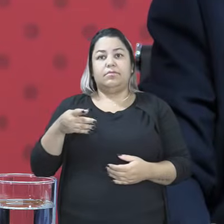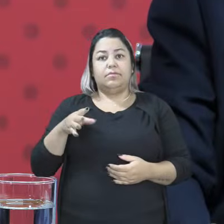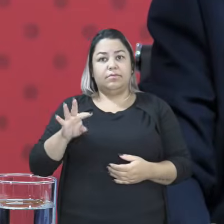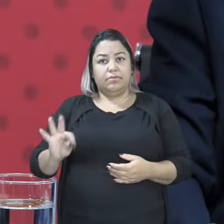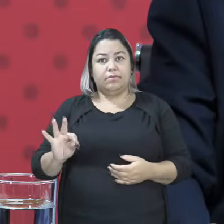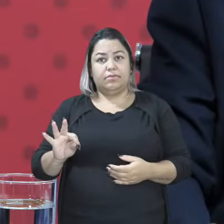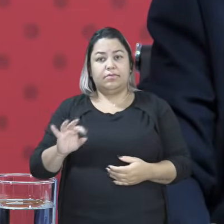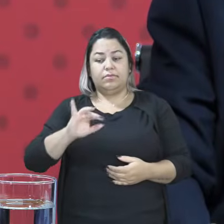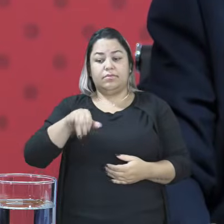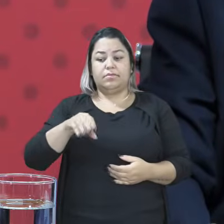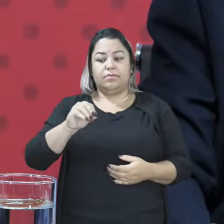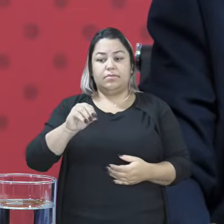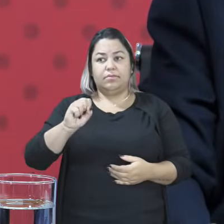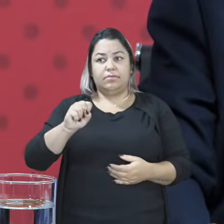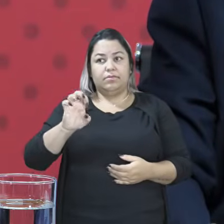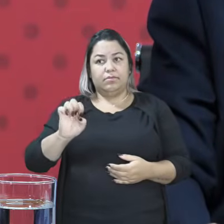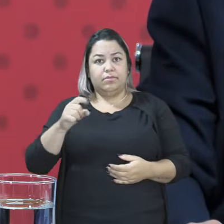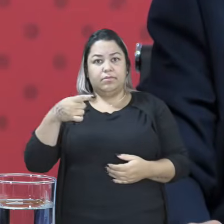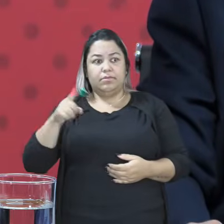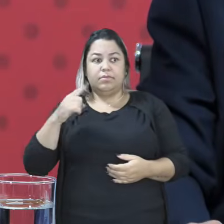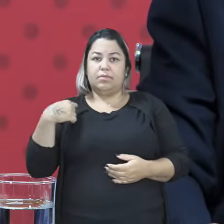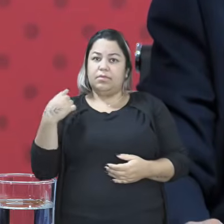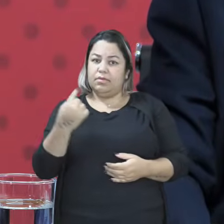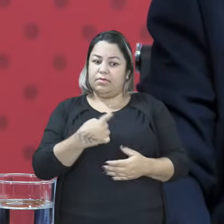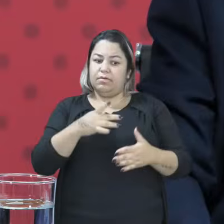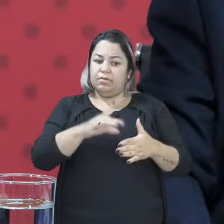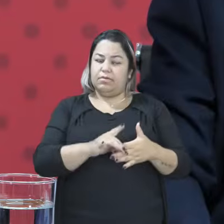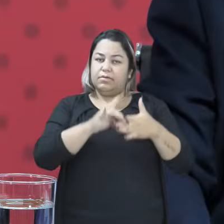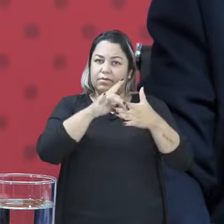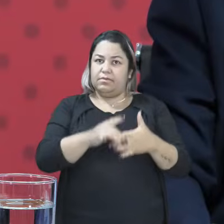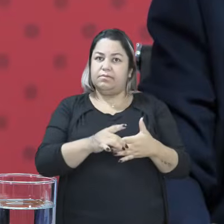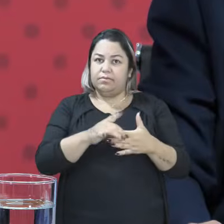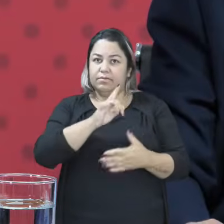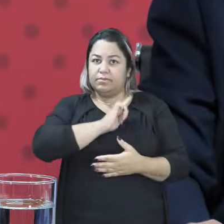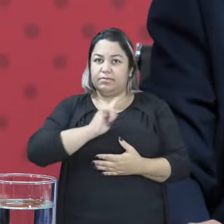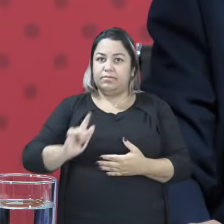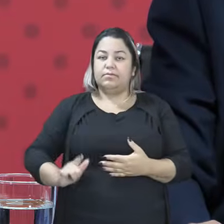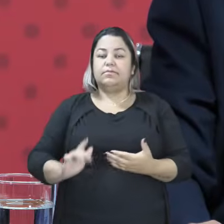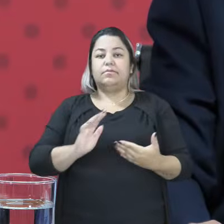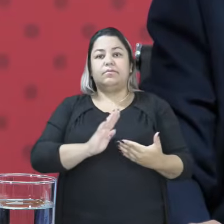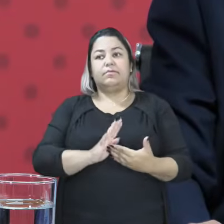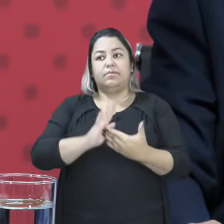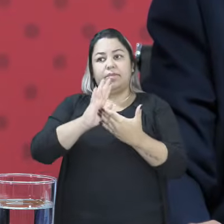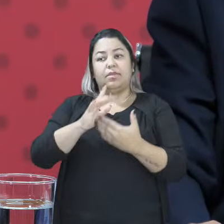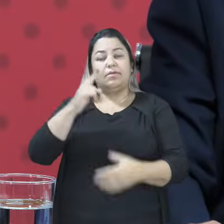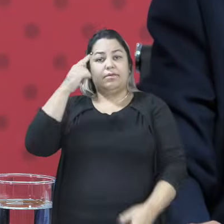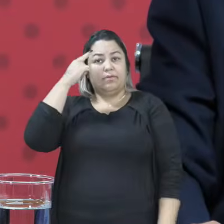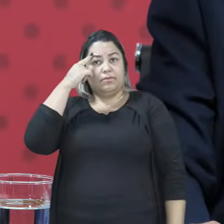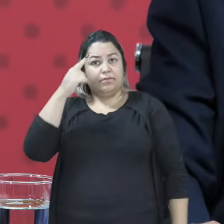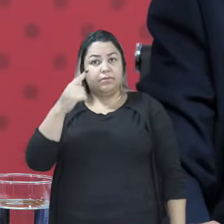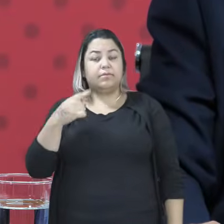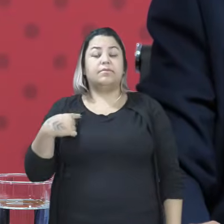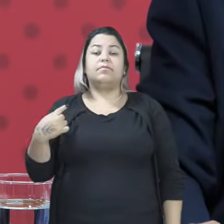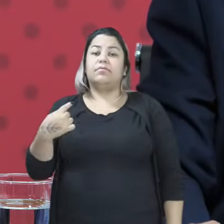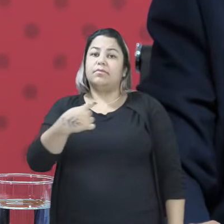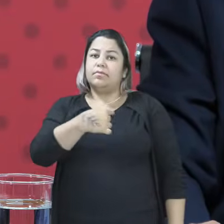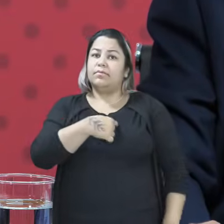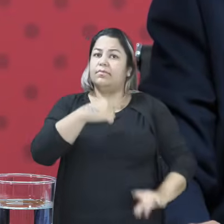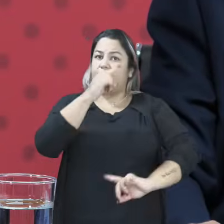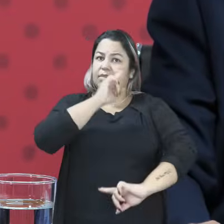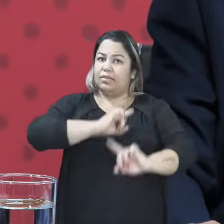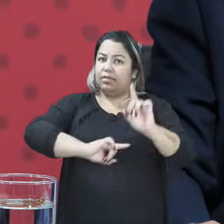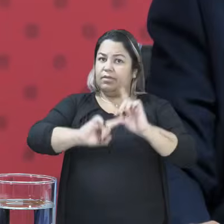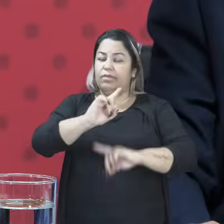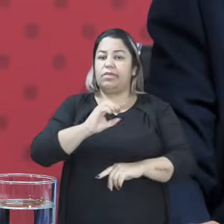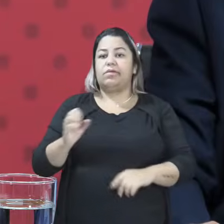Zé Guimarães, nosso líder do governo na Câmara. Eu penso que nós vamos constituir um novo